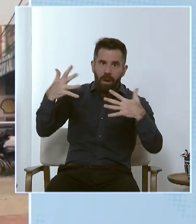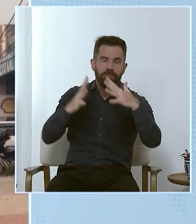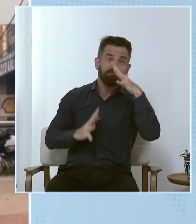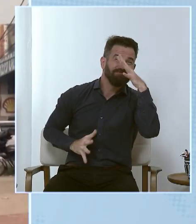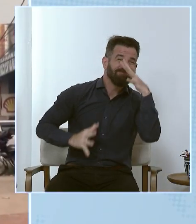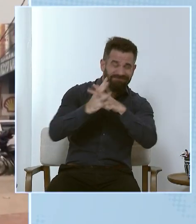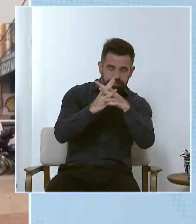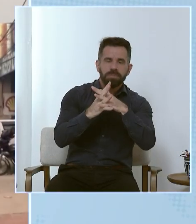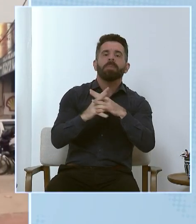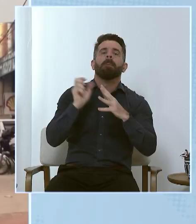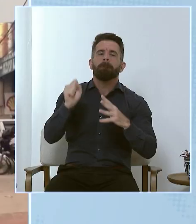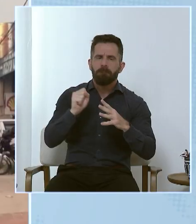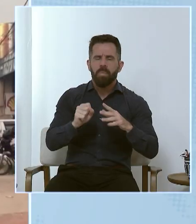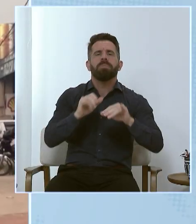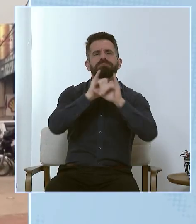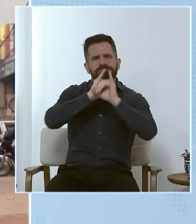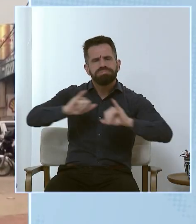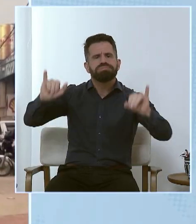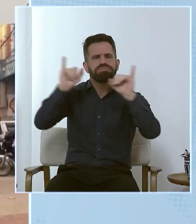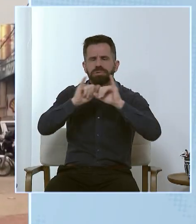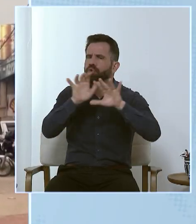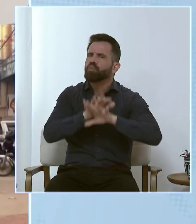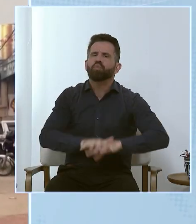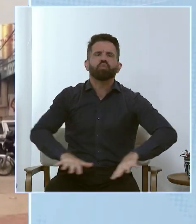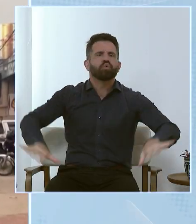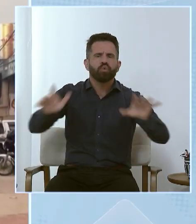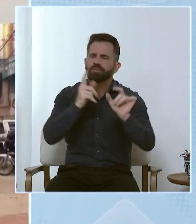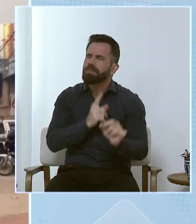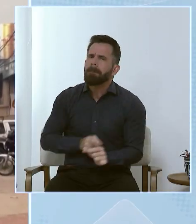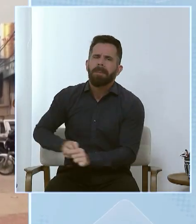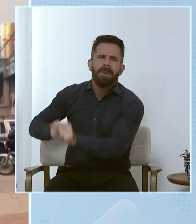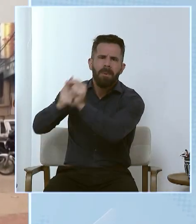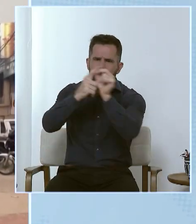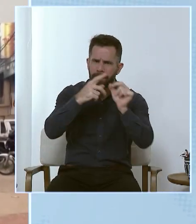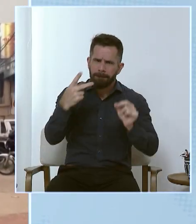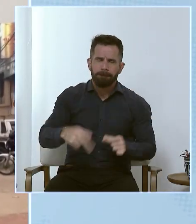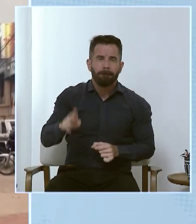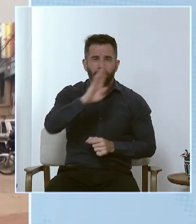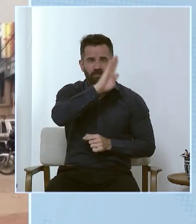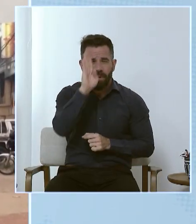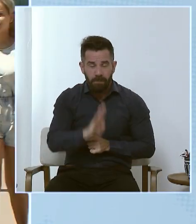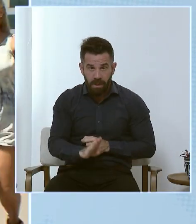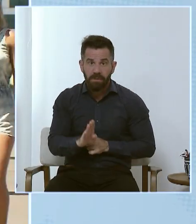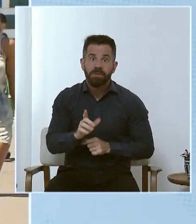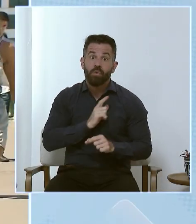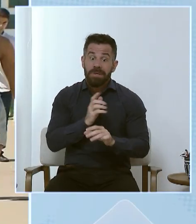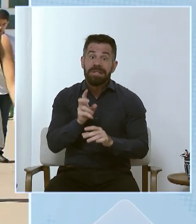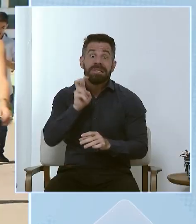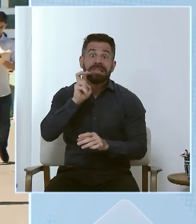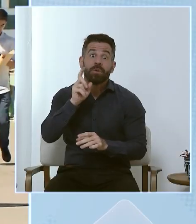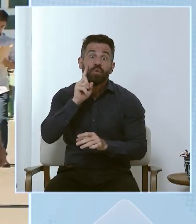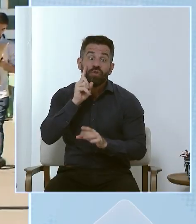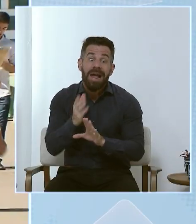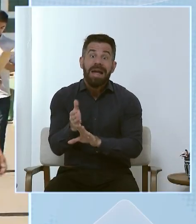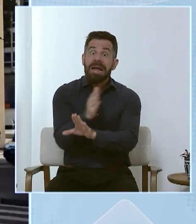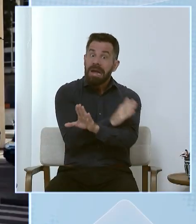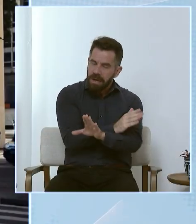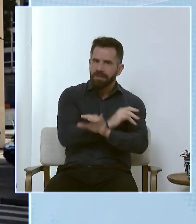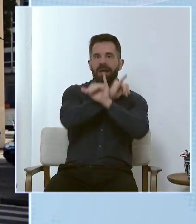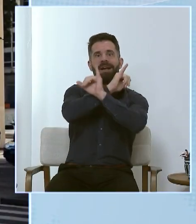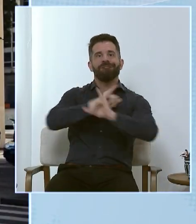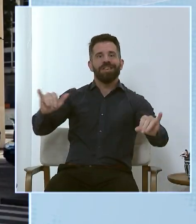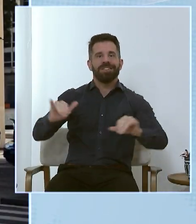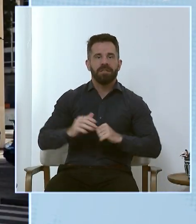diárias para os 5.570 municípios brasileiros com até 5 dias de antecedência. A intenção